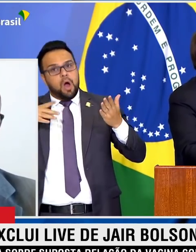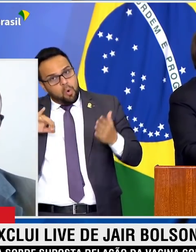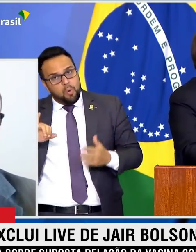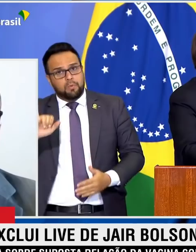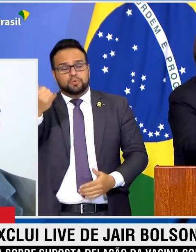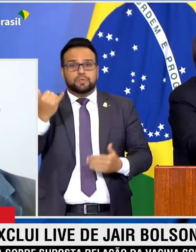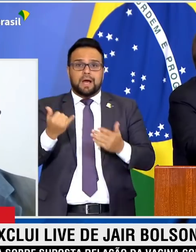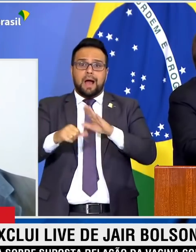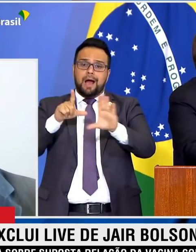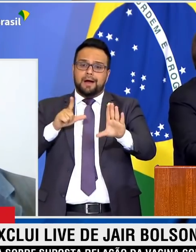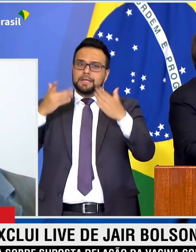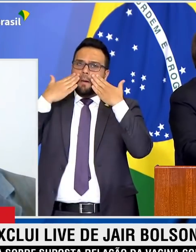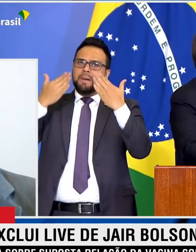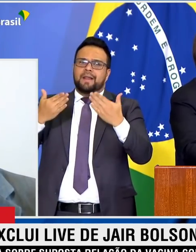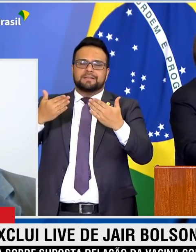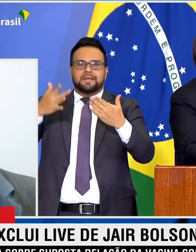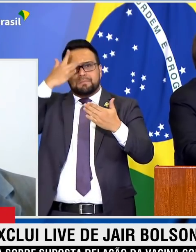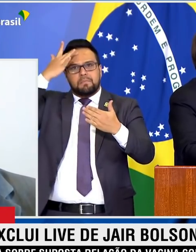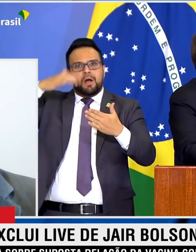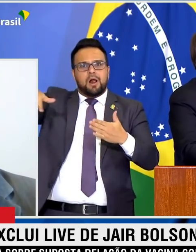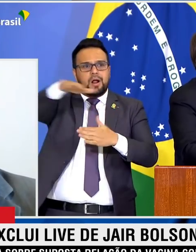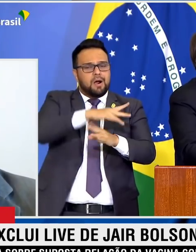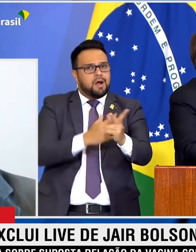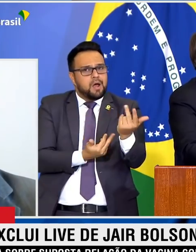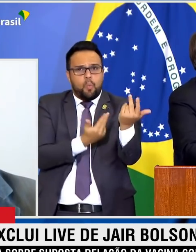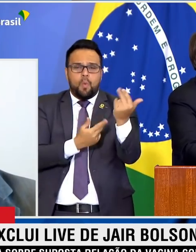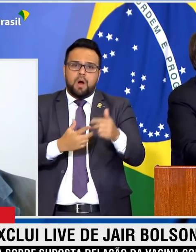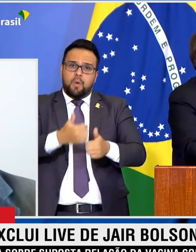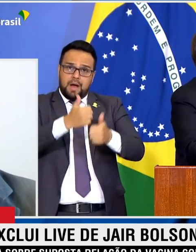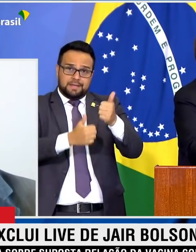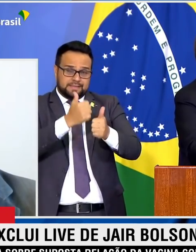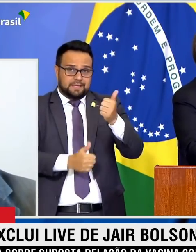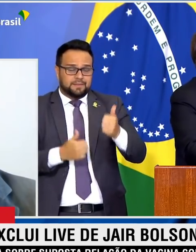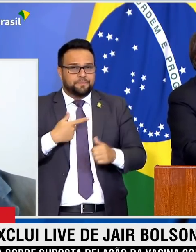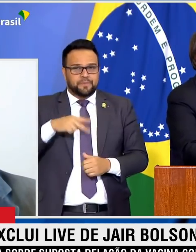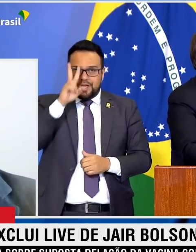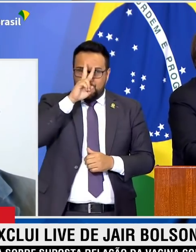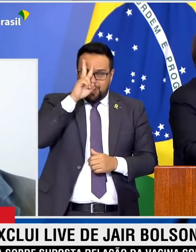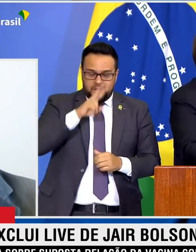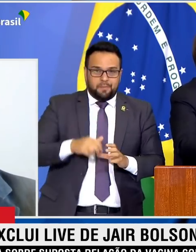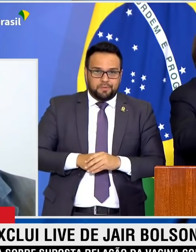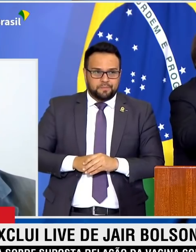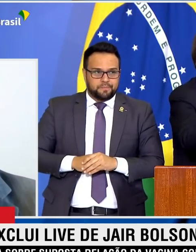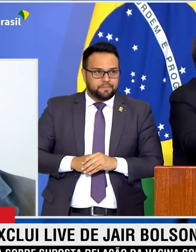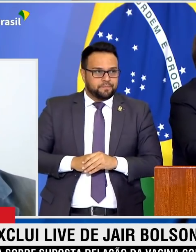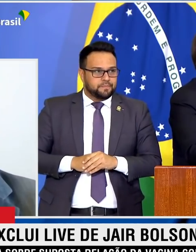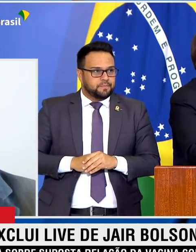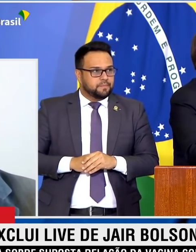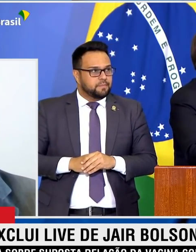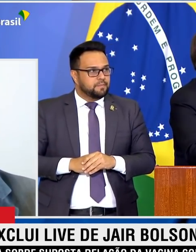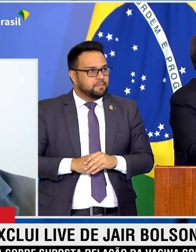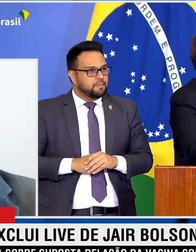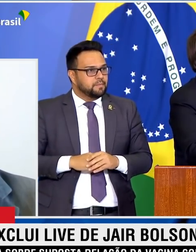esse Bolsa Família eu já teve uma geração para a gente variar avaliar se essa é a nossa escolha como sociedade se a gente